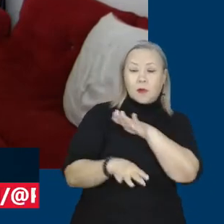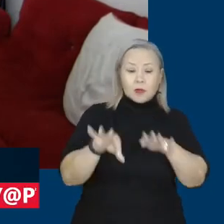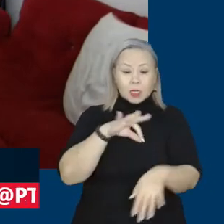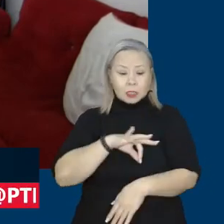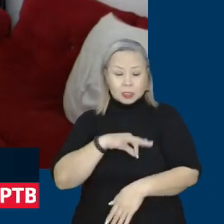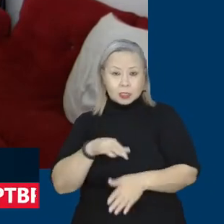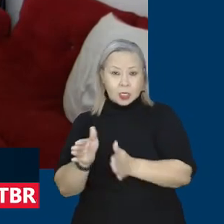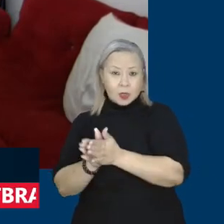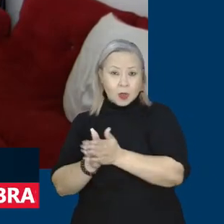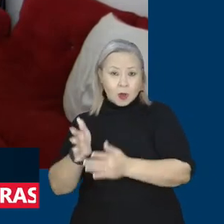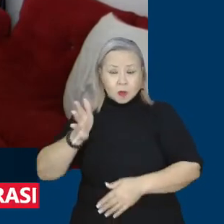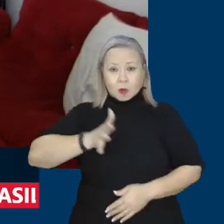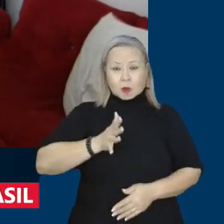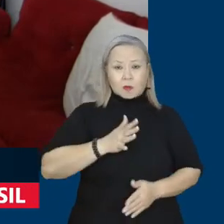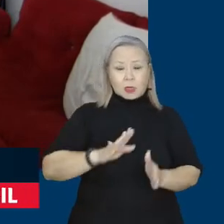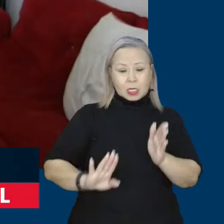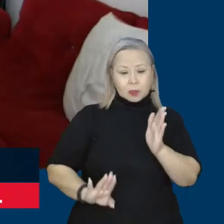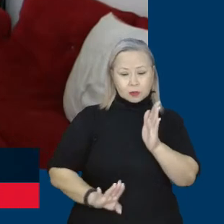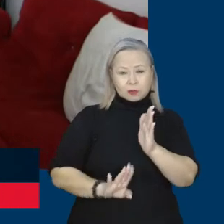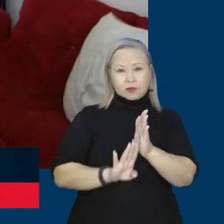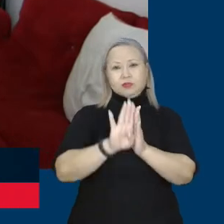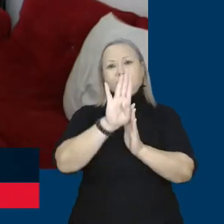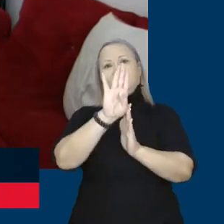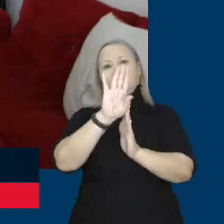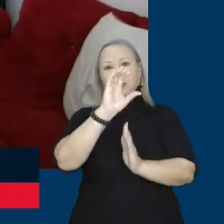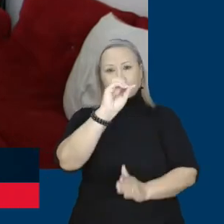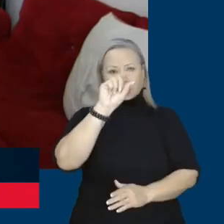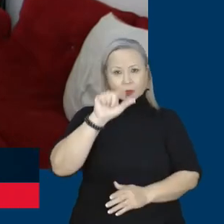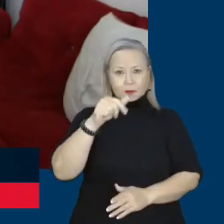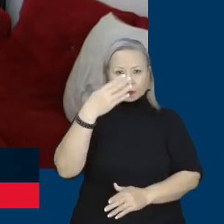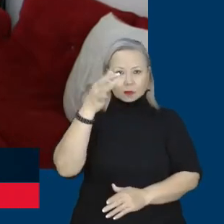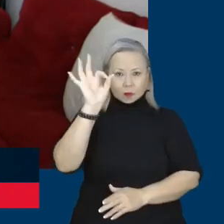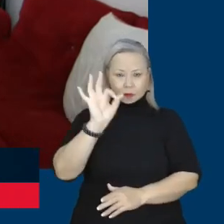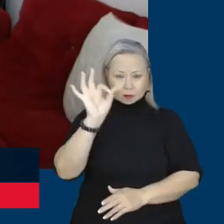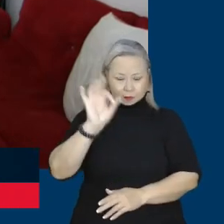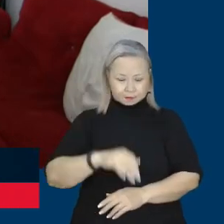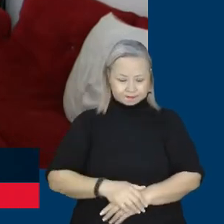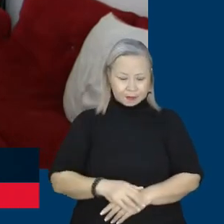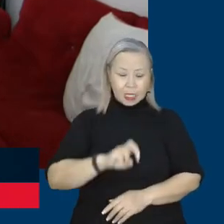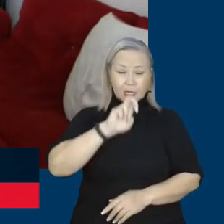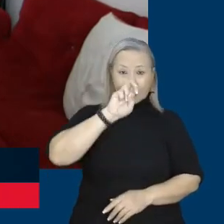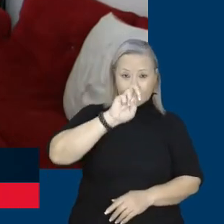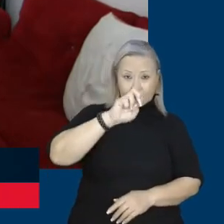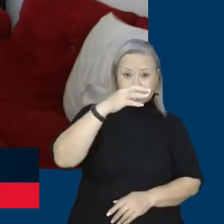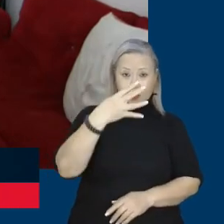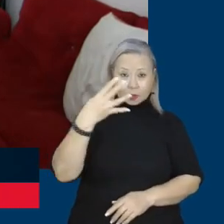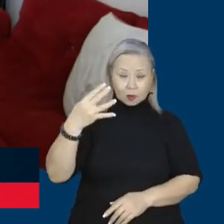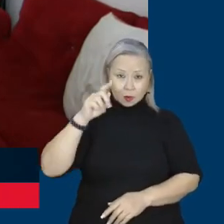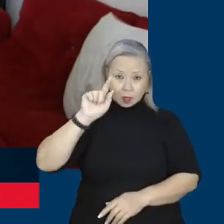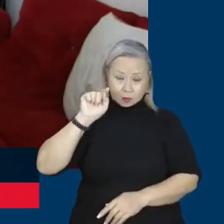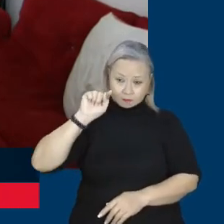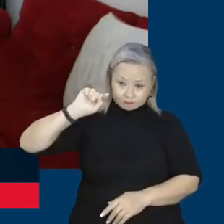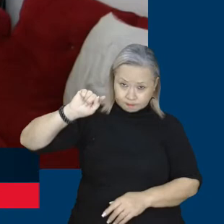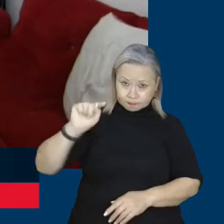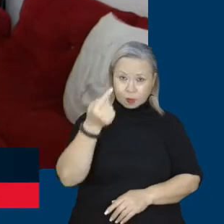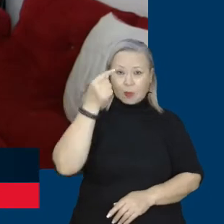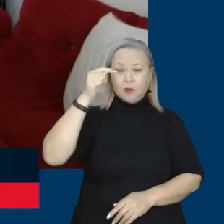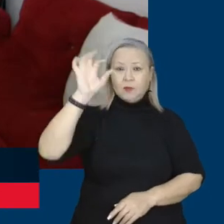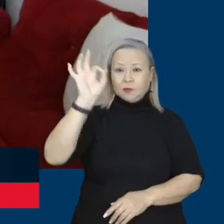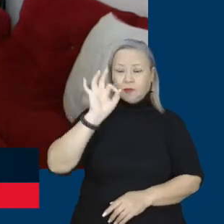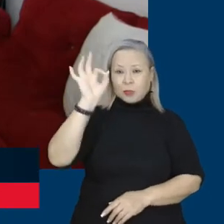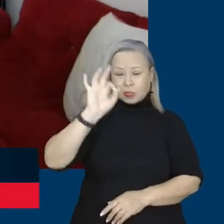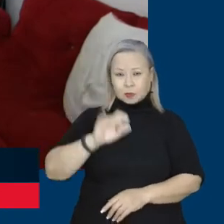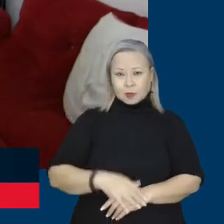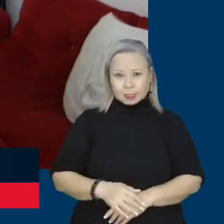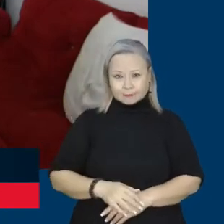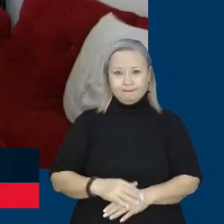e ricos voltou a subir e chegou a 0,44 pontos percentuais perdendo apenas para